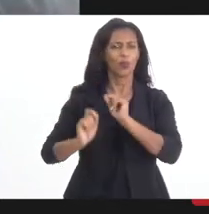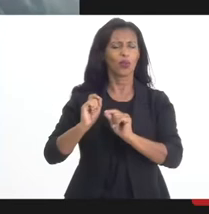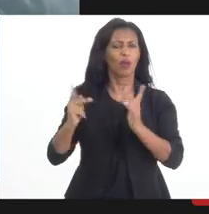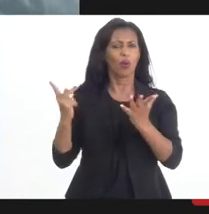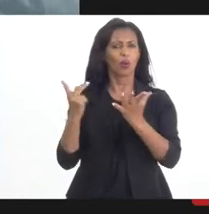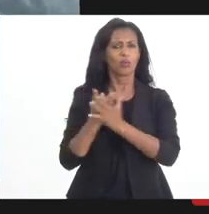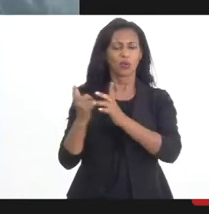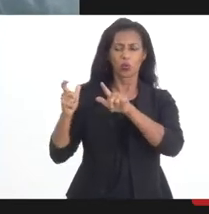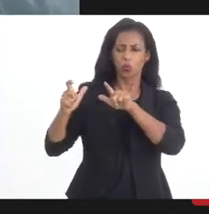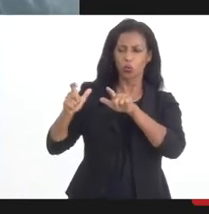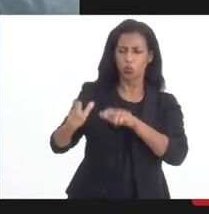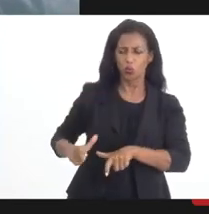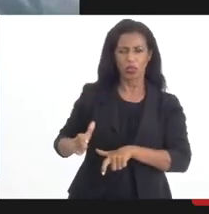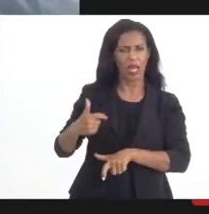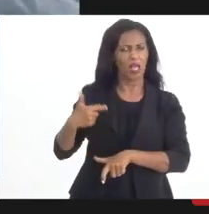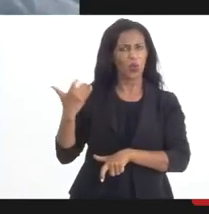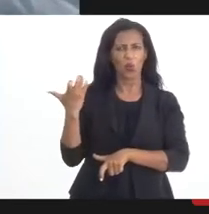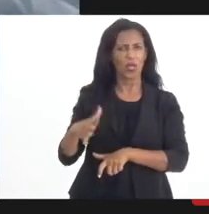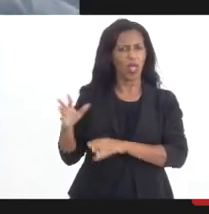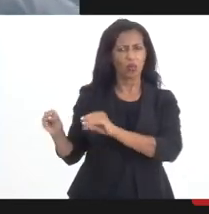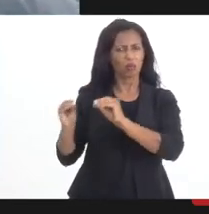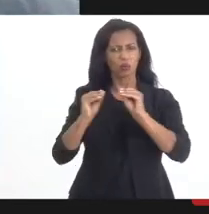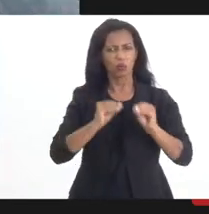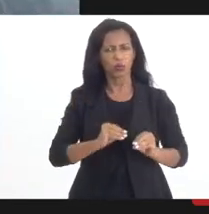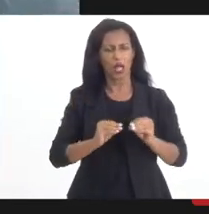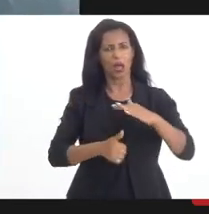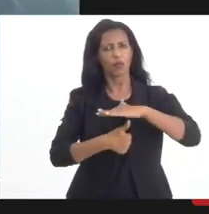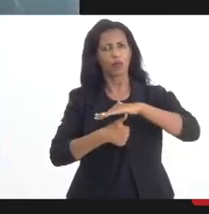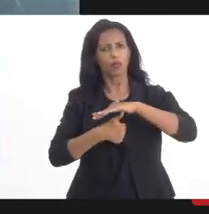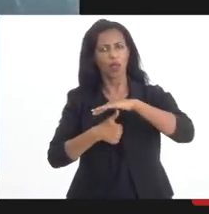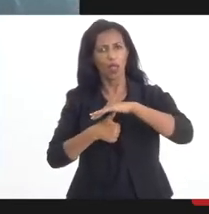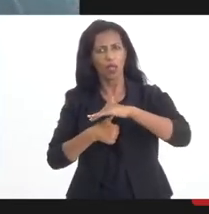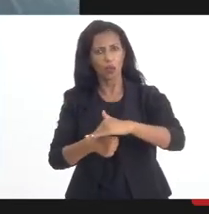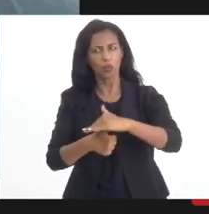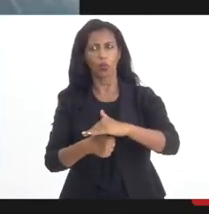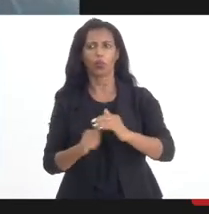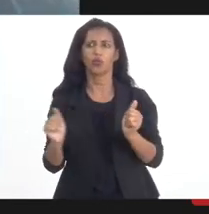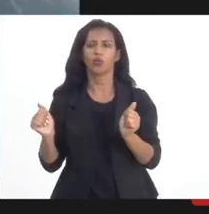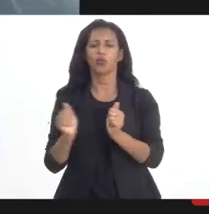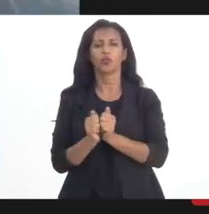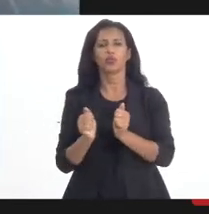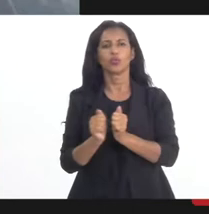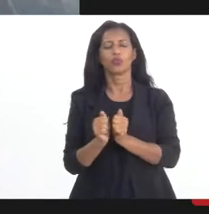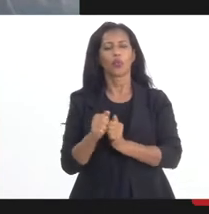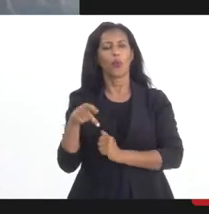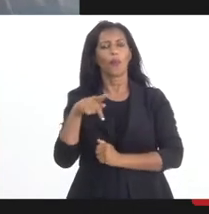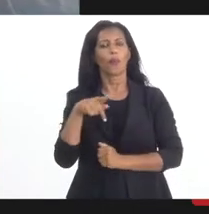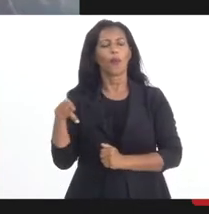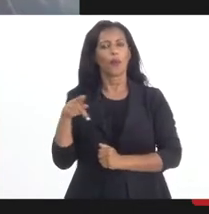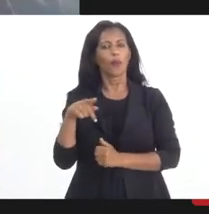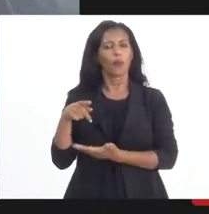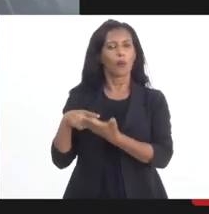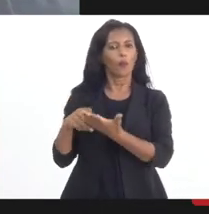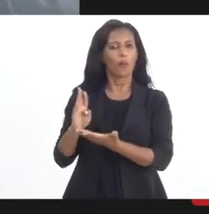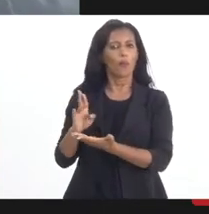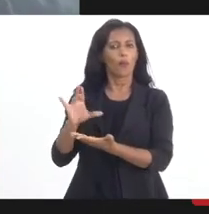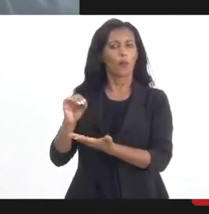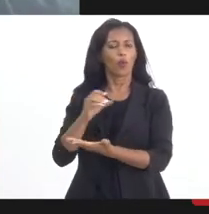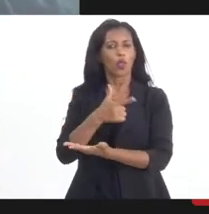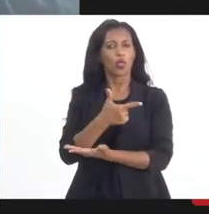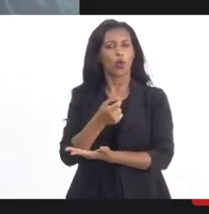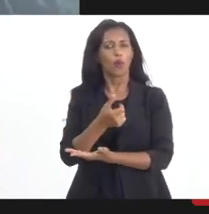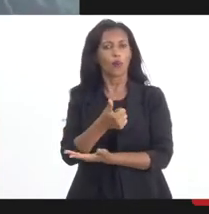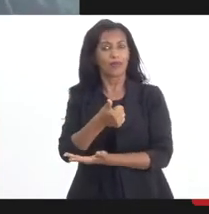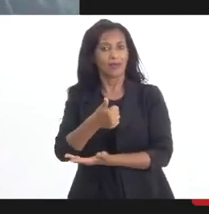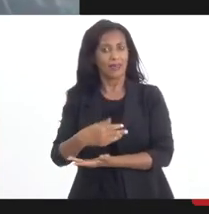bairro, de onde eu não pretendo mudar. Fui reitor, juntamente com o professor Bosco, no período de